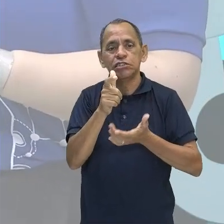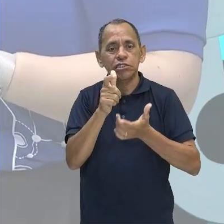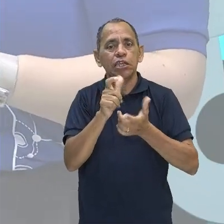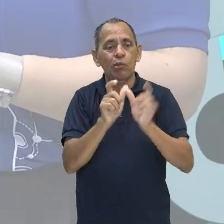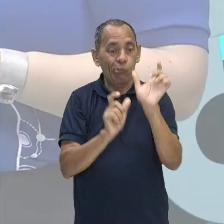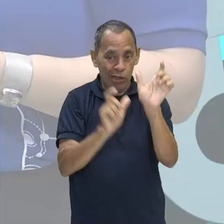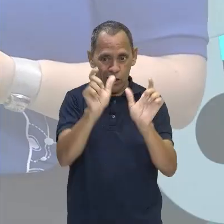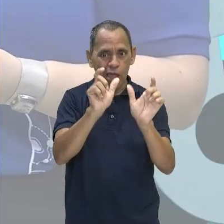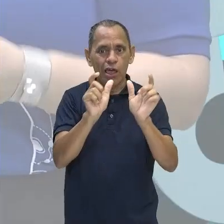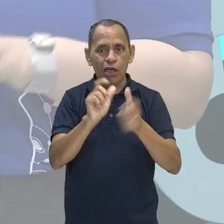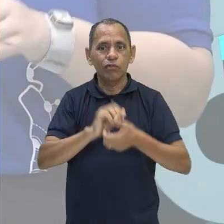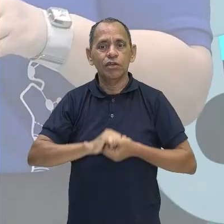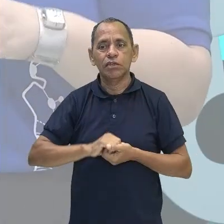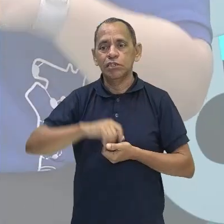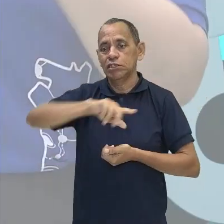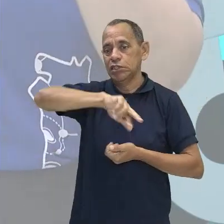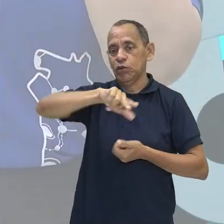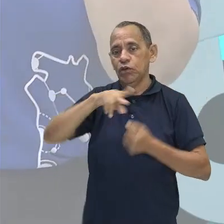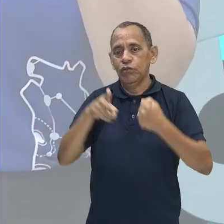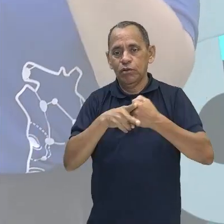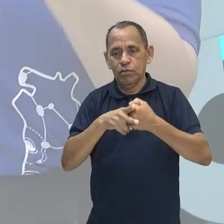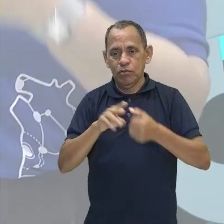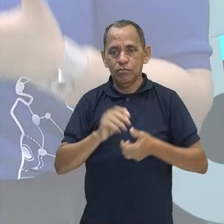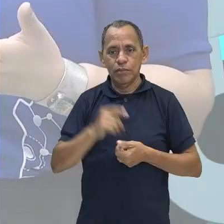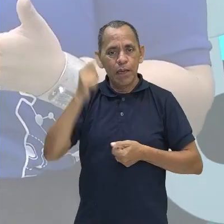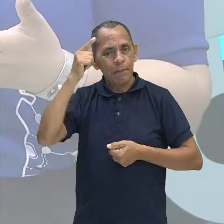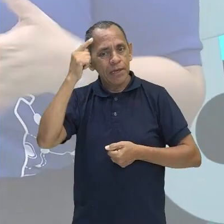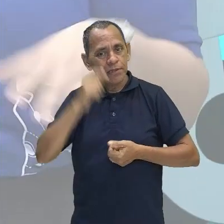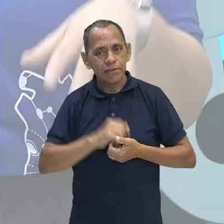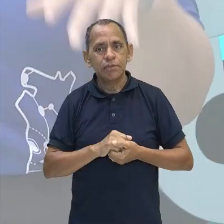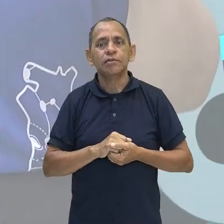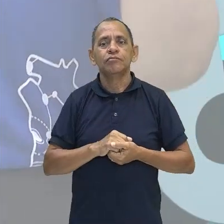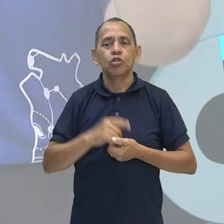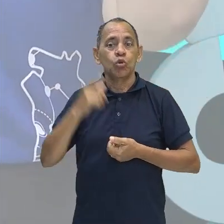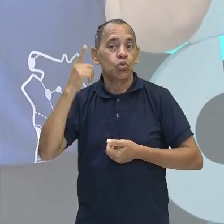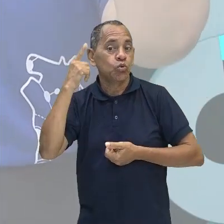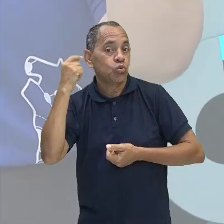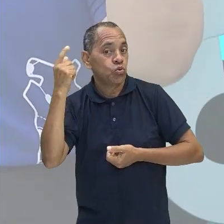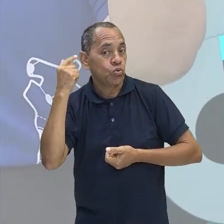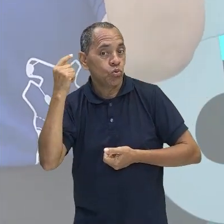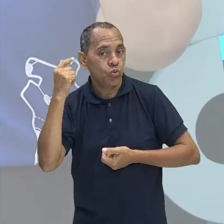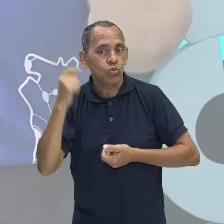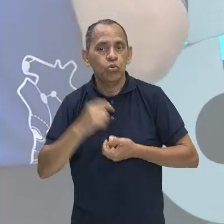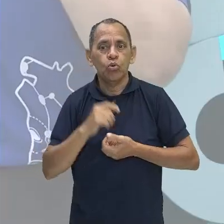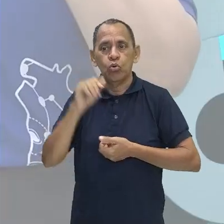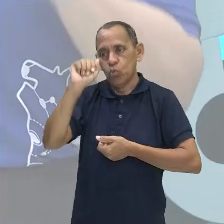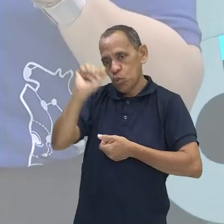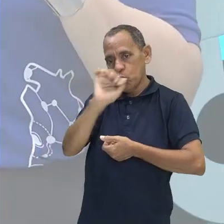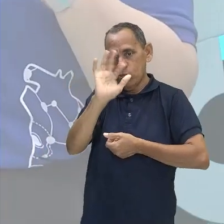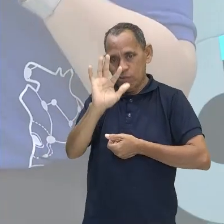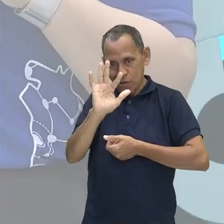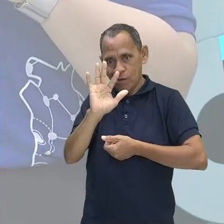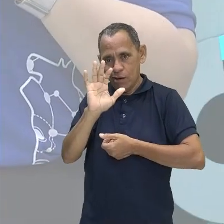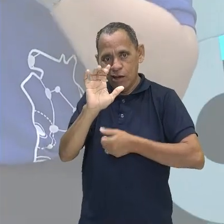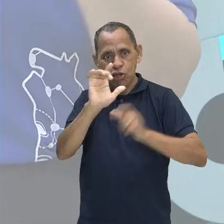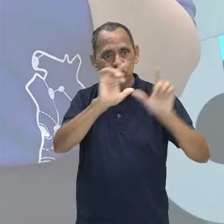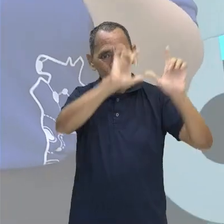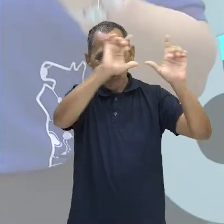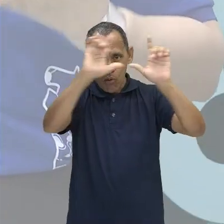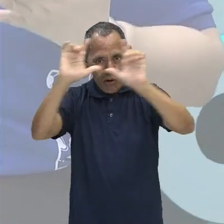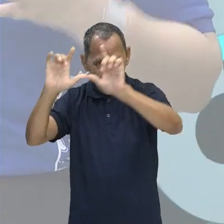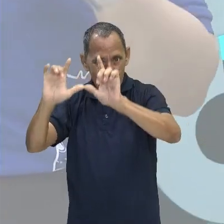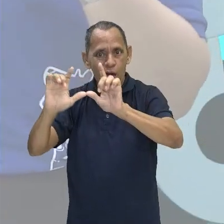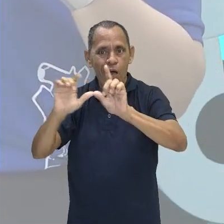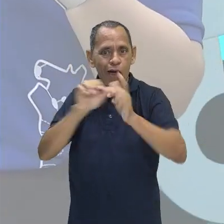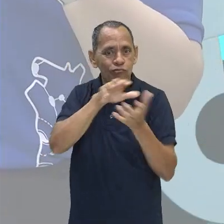linguagem não verbal. E aí pensem, determinados ruídos, imagens, placas de trânsito, a